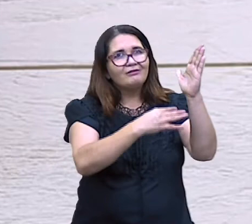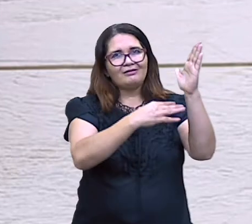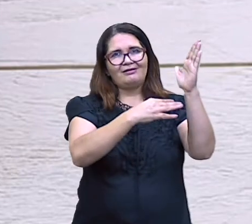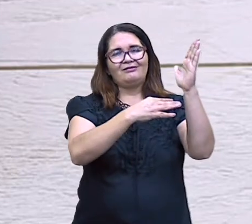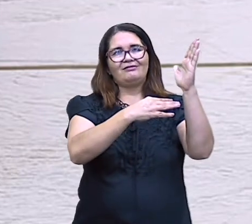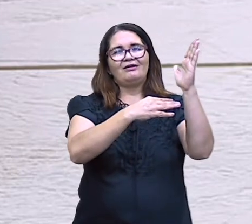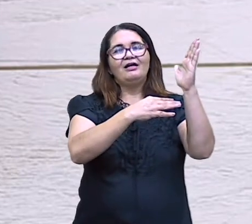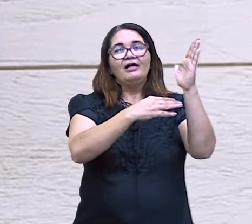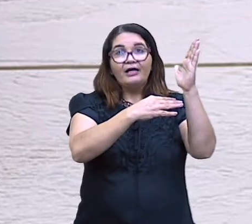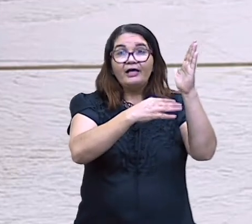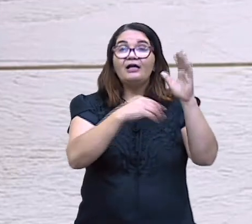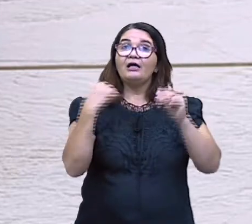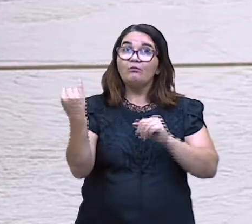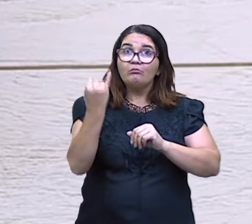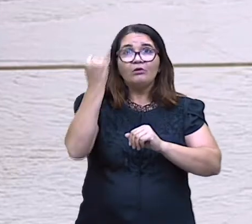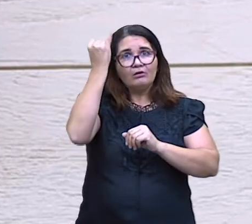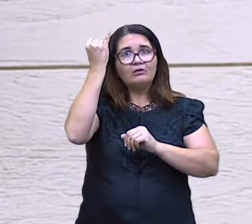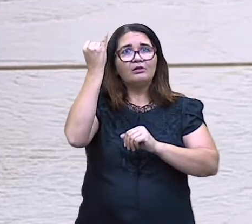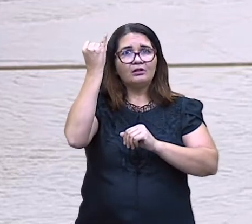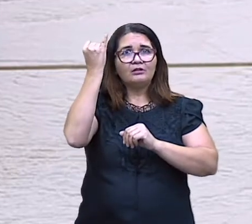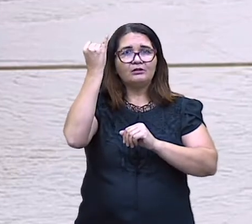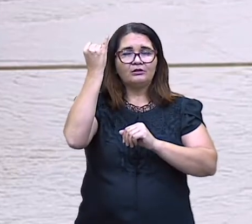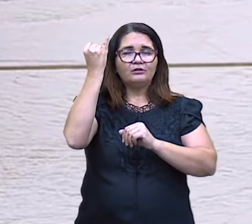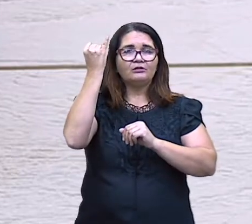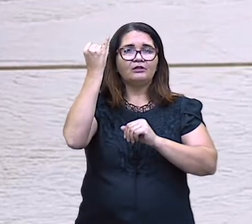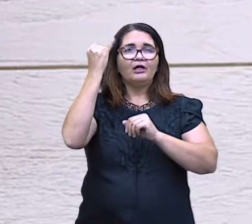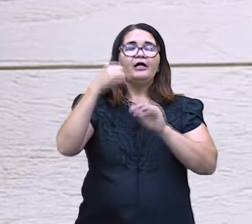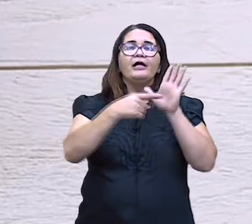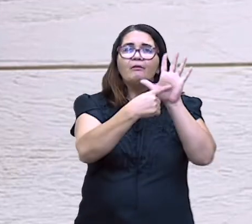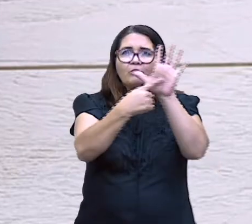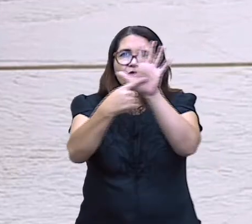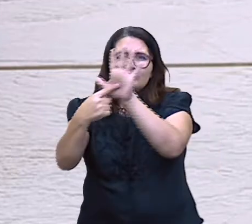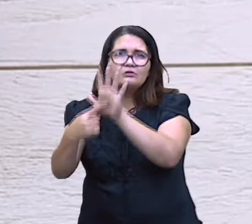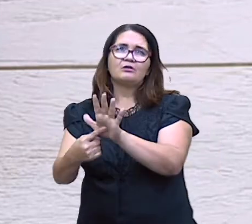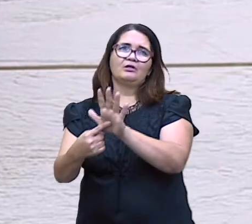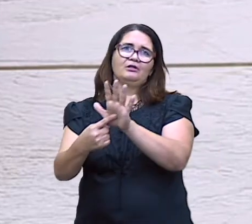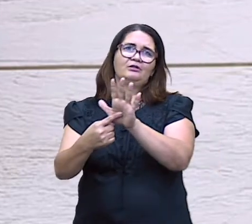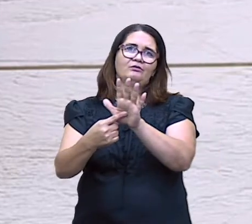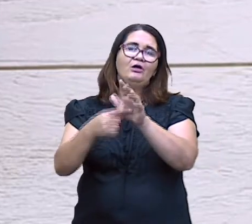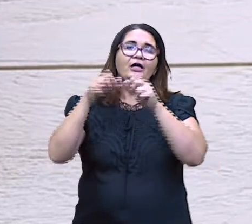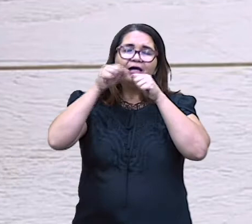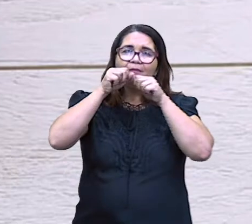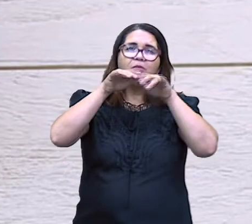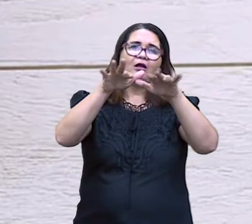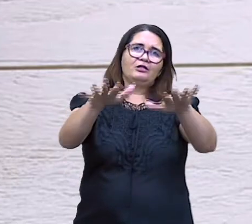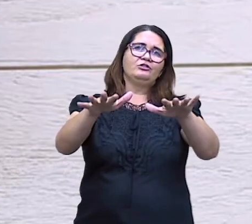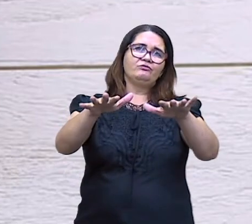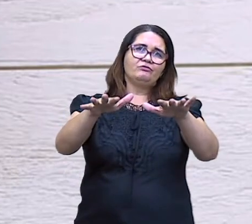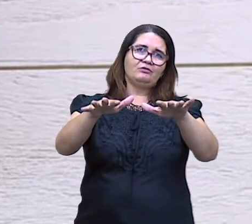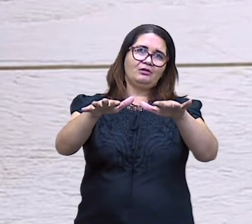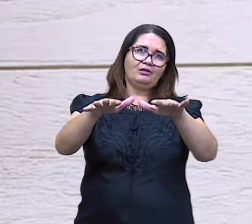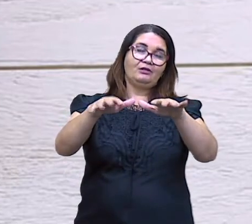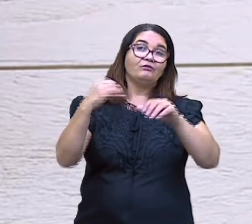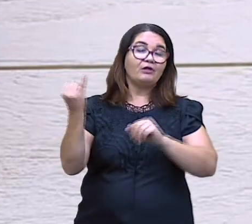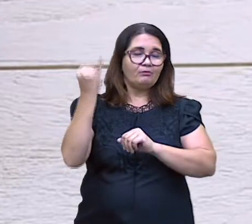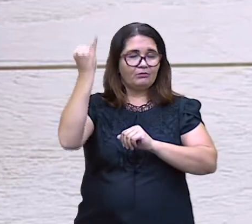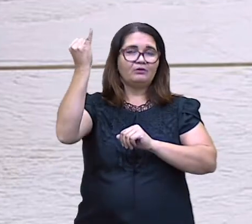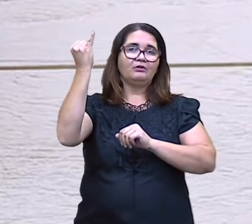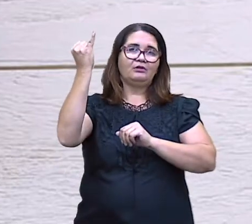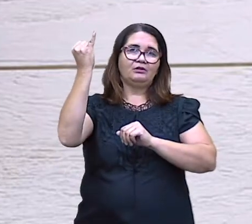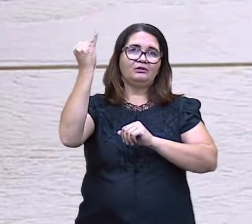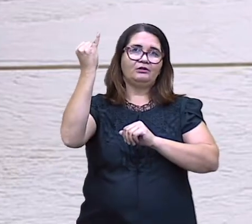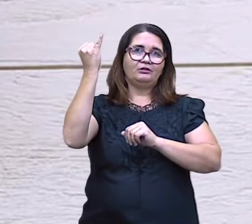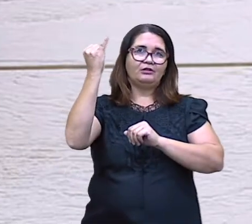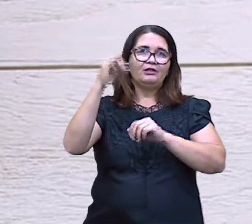escrito para ser contado em formato audiovisual. E do gênero textual roteiro de